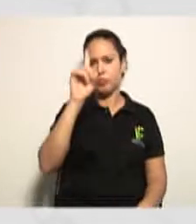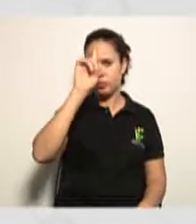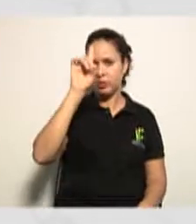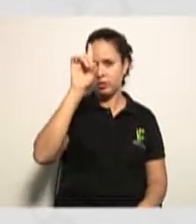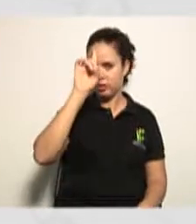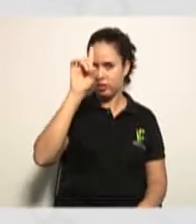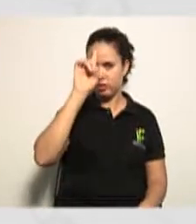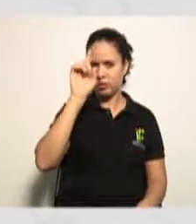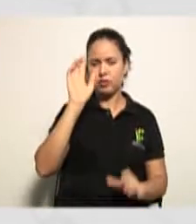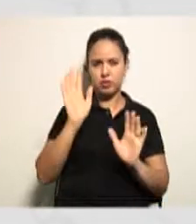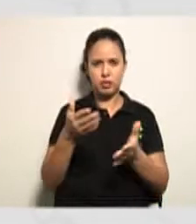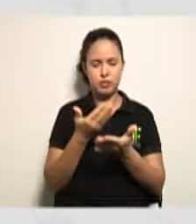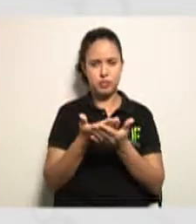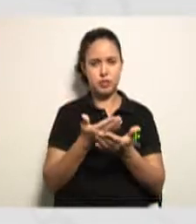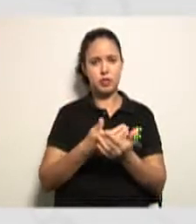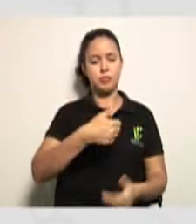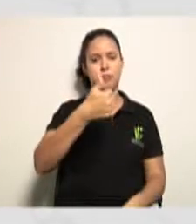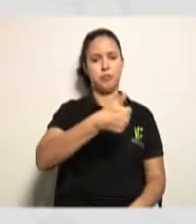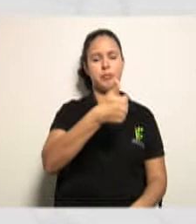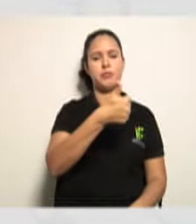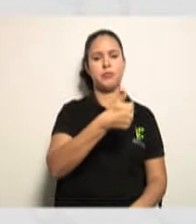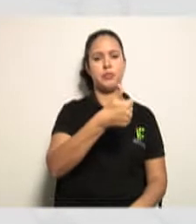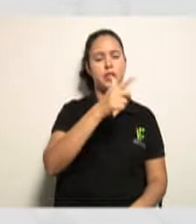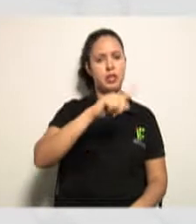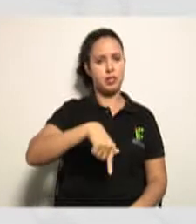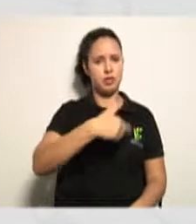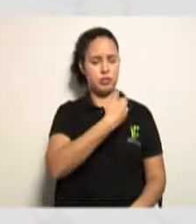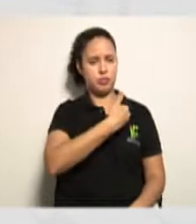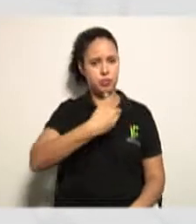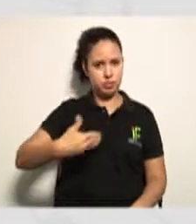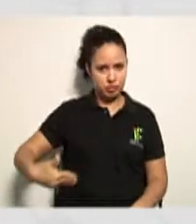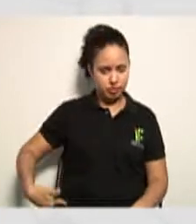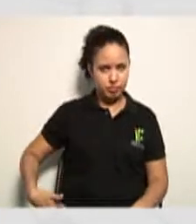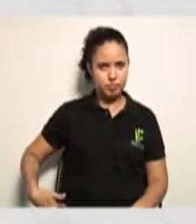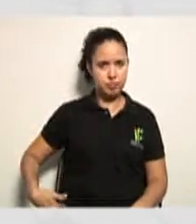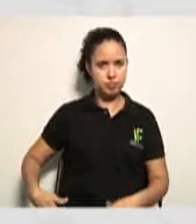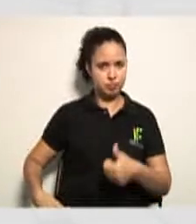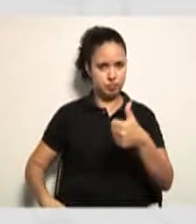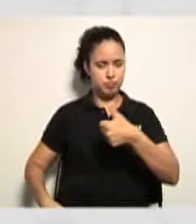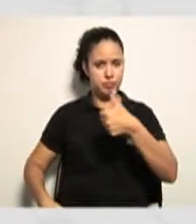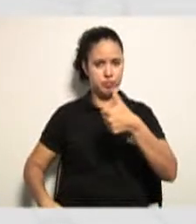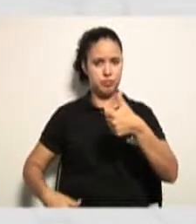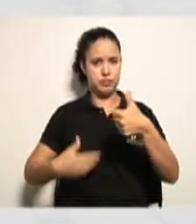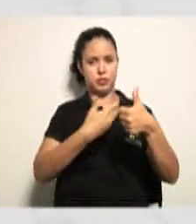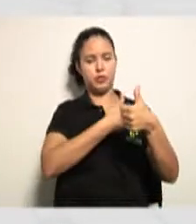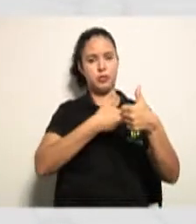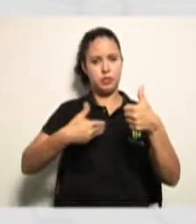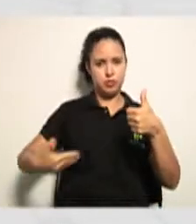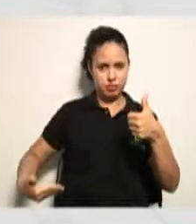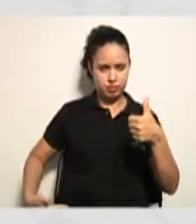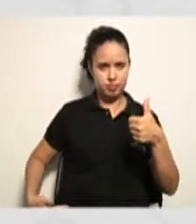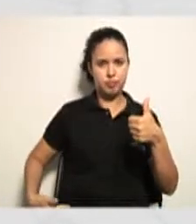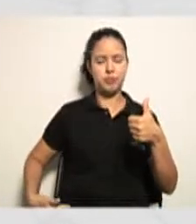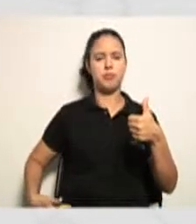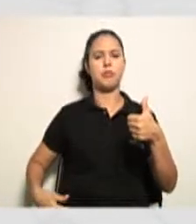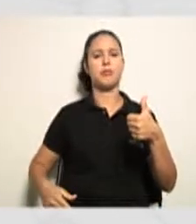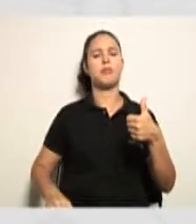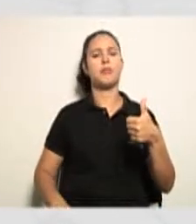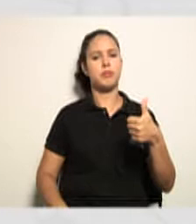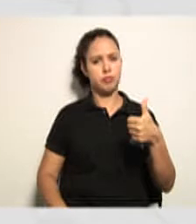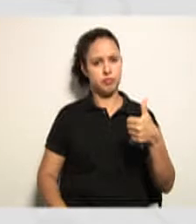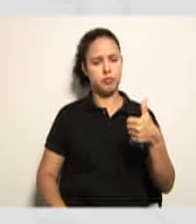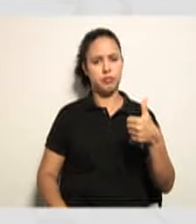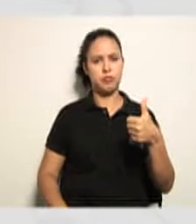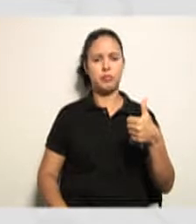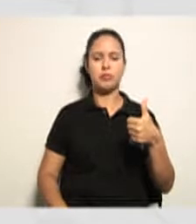estudaram. O primeiro setor, ele está relacionado ao governo, são as organizações do governo, tanto